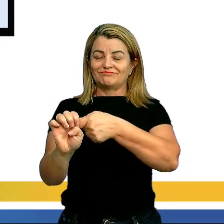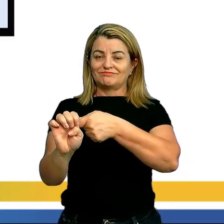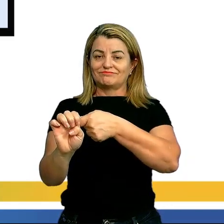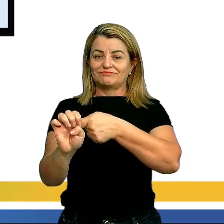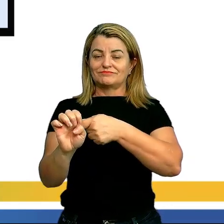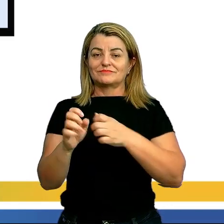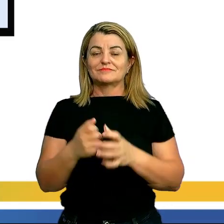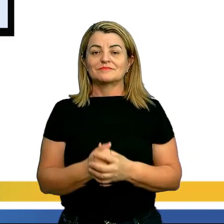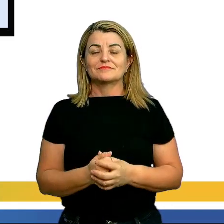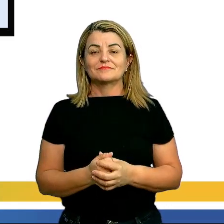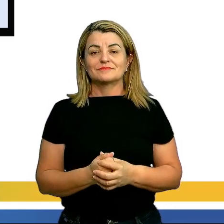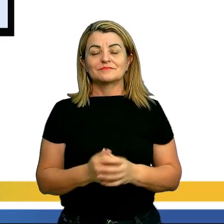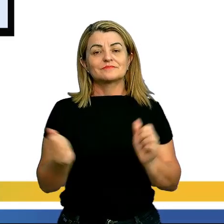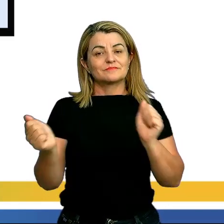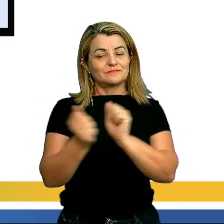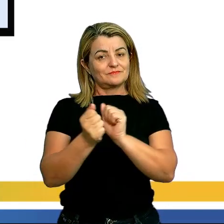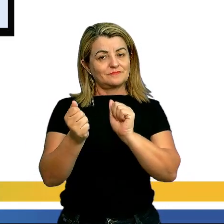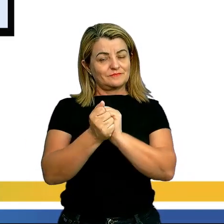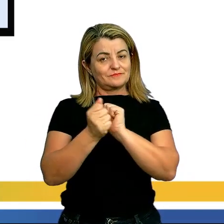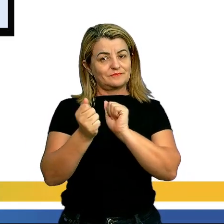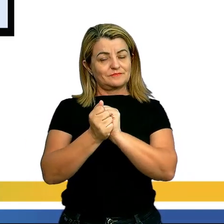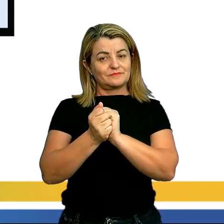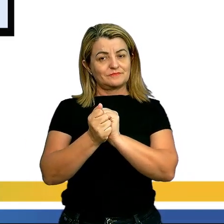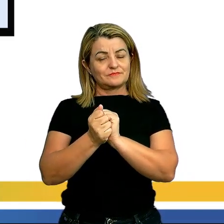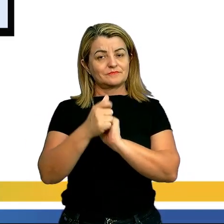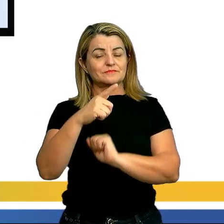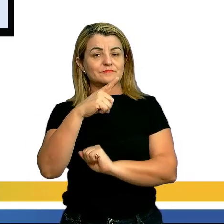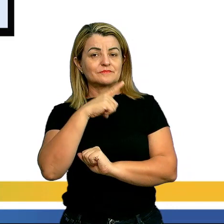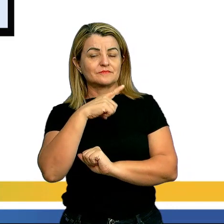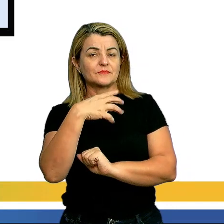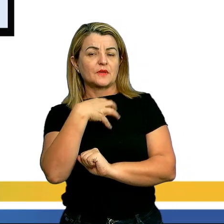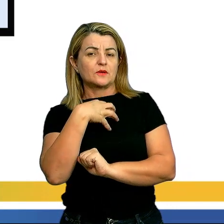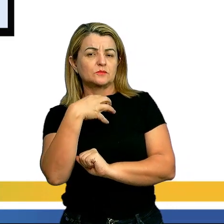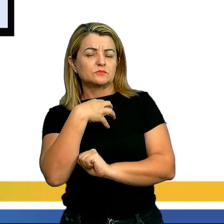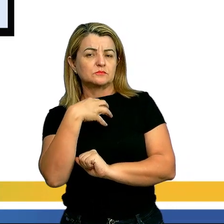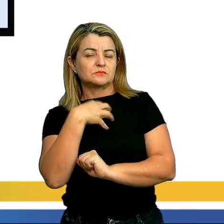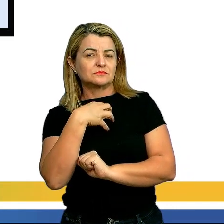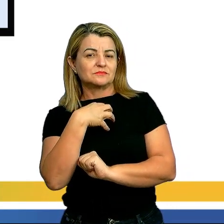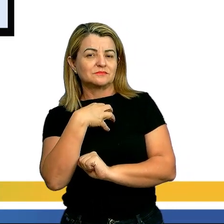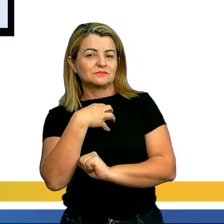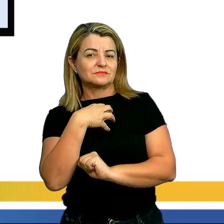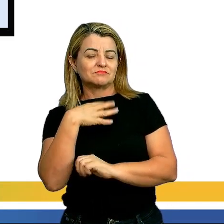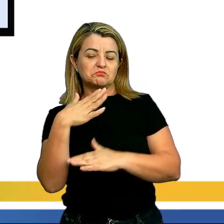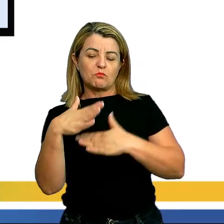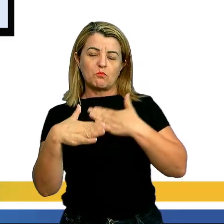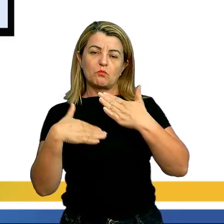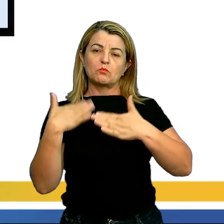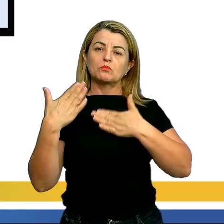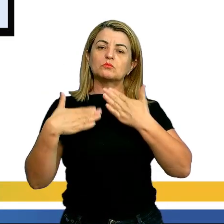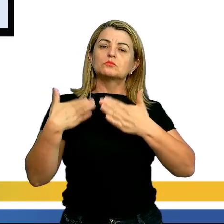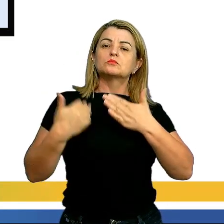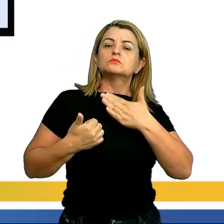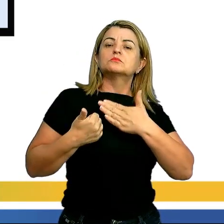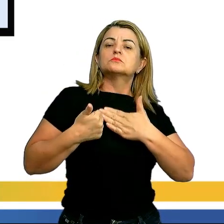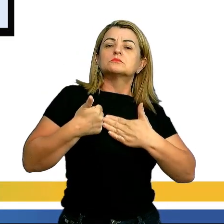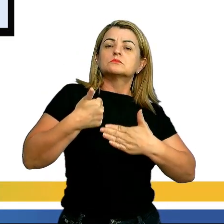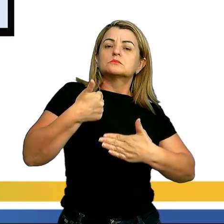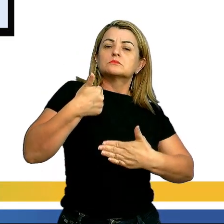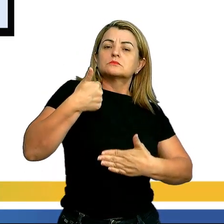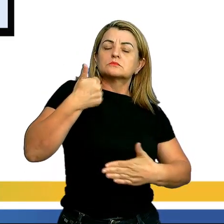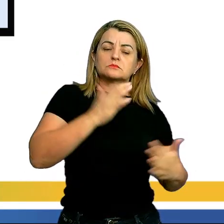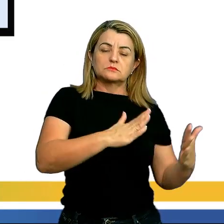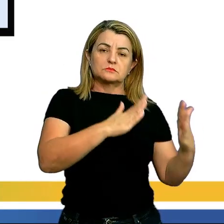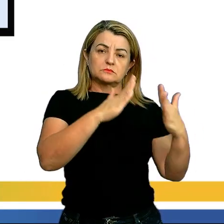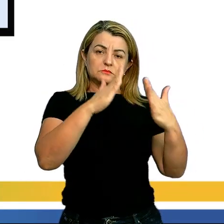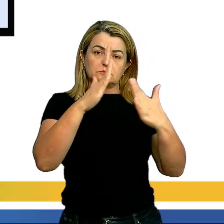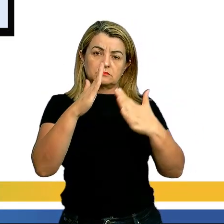americanos. Junto a tudo isso, nós vamos ter aquele sentimento de prosperidade que os Estados Unidos vêm vivenciando, né, no